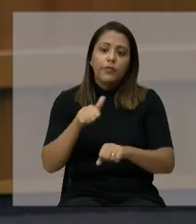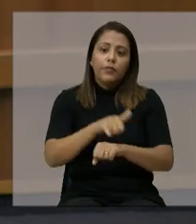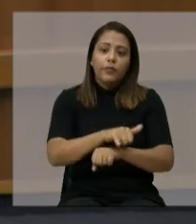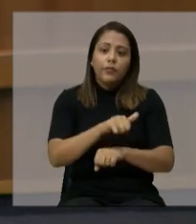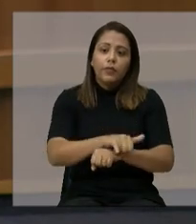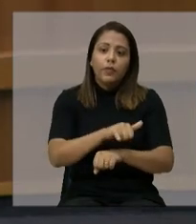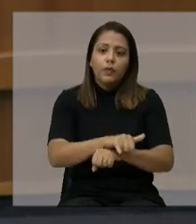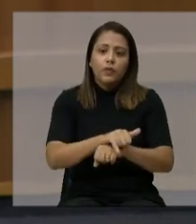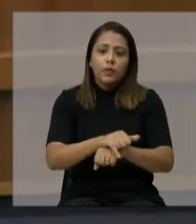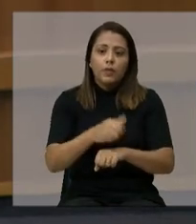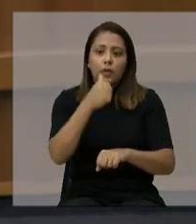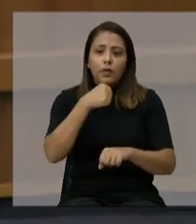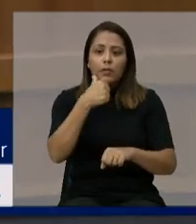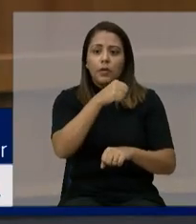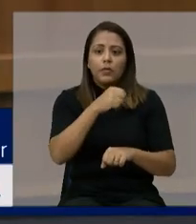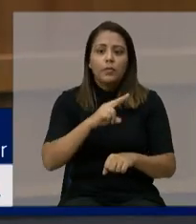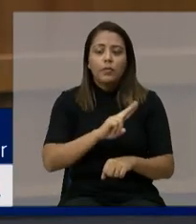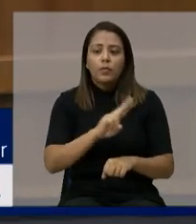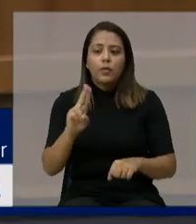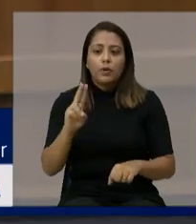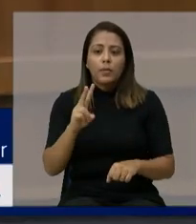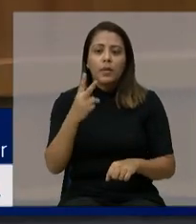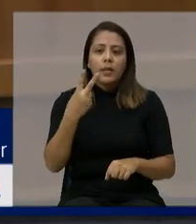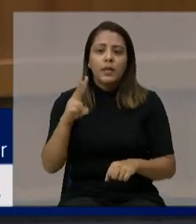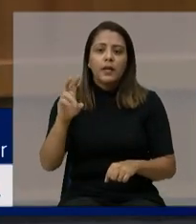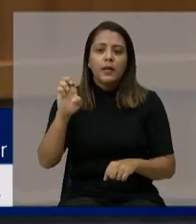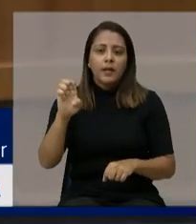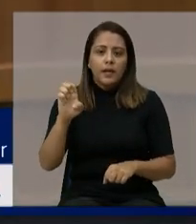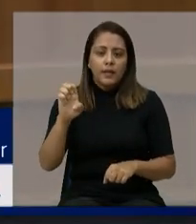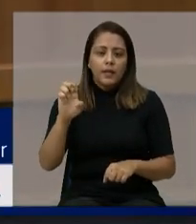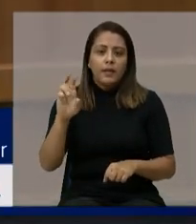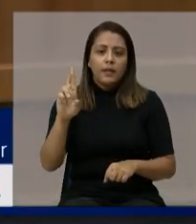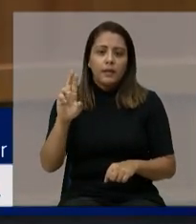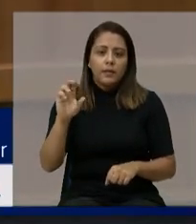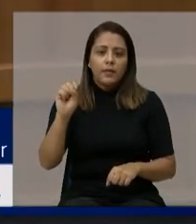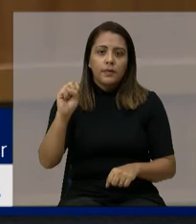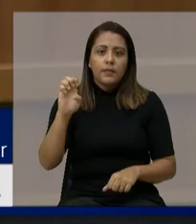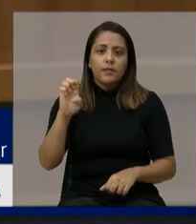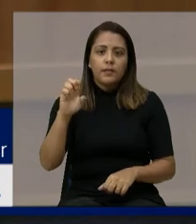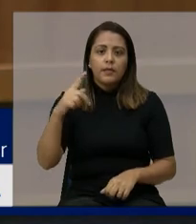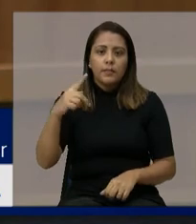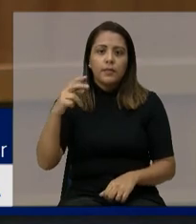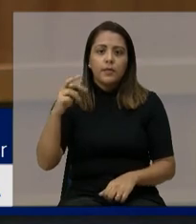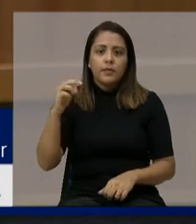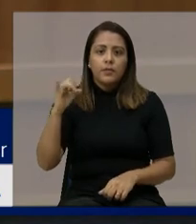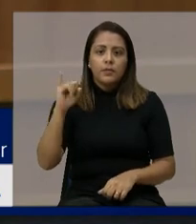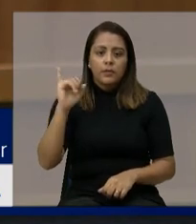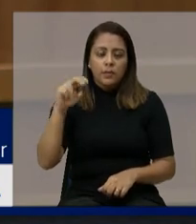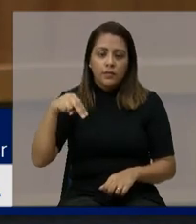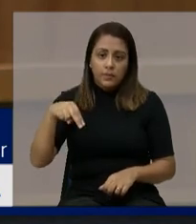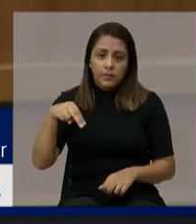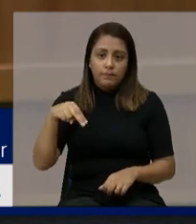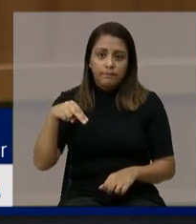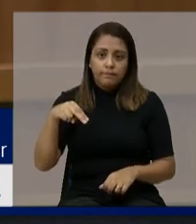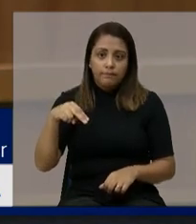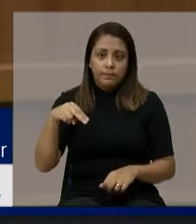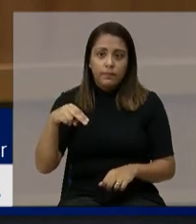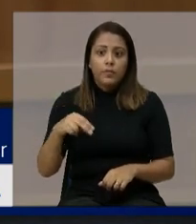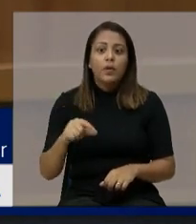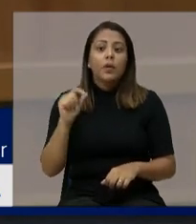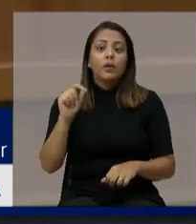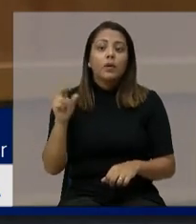medicamento que chama-se Herceptin. Tá? Esse medicamento Herceptin é um medicamento